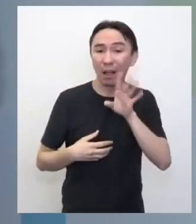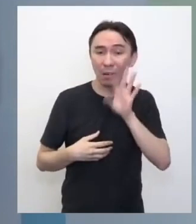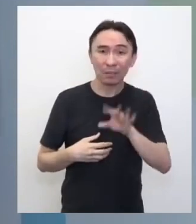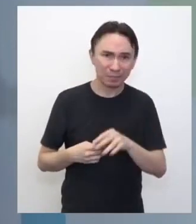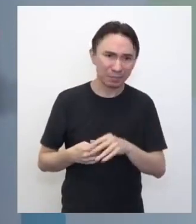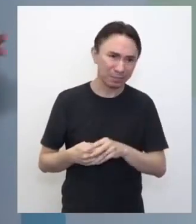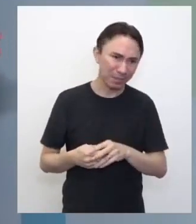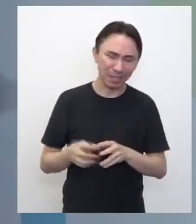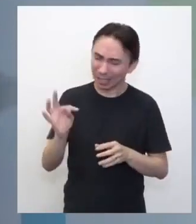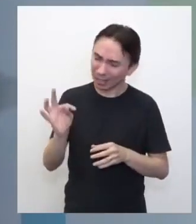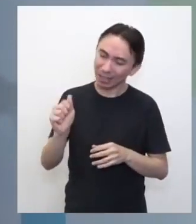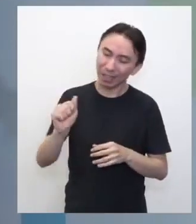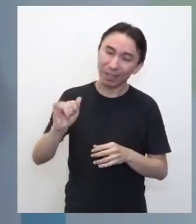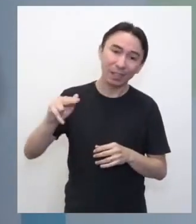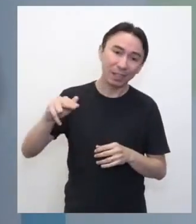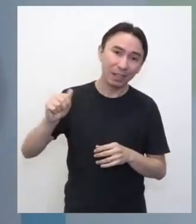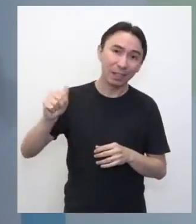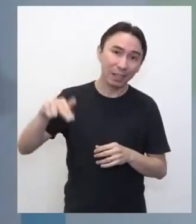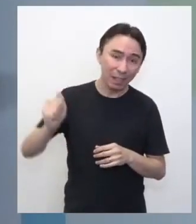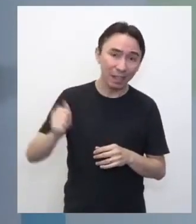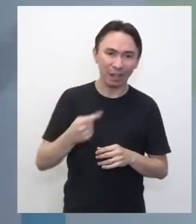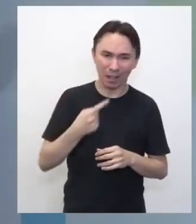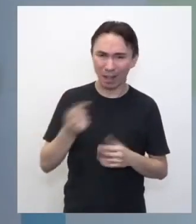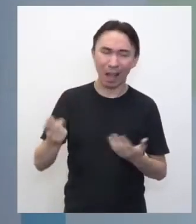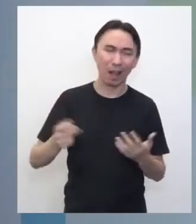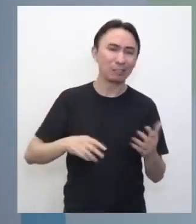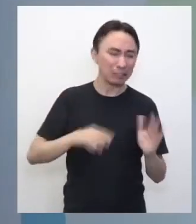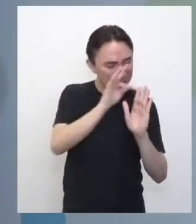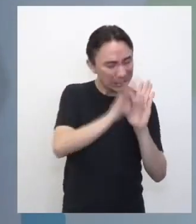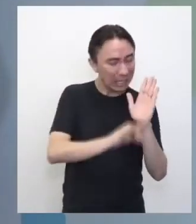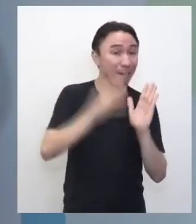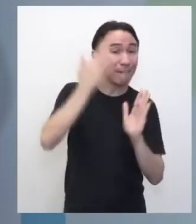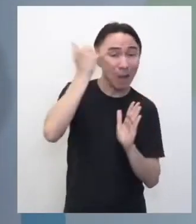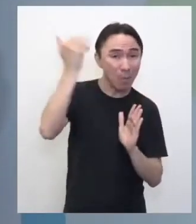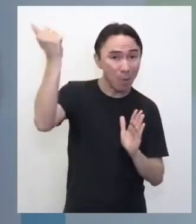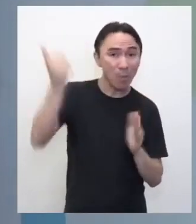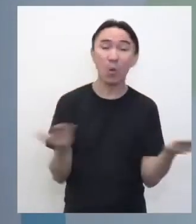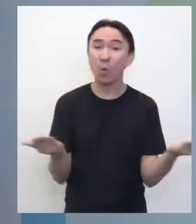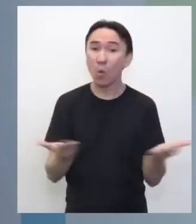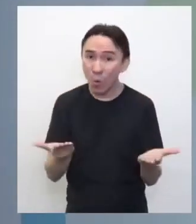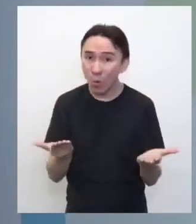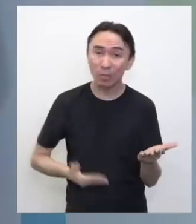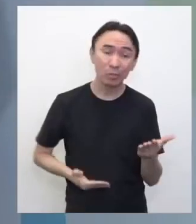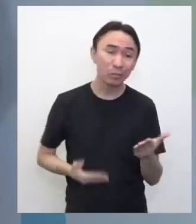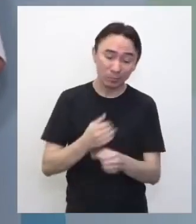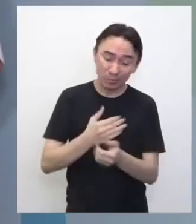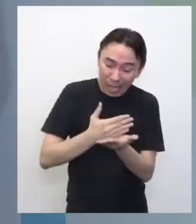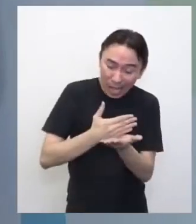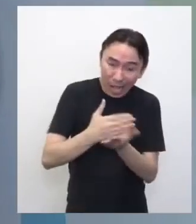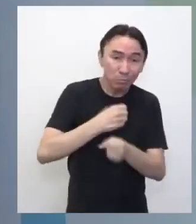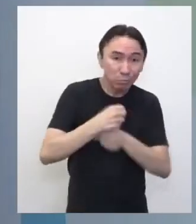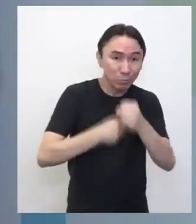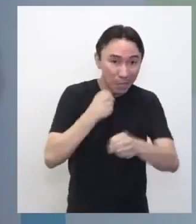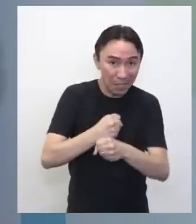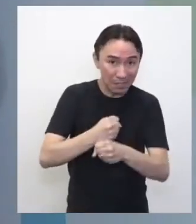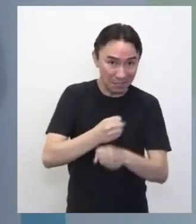É um texto famosíssimo e como nós estamos começando hoje o nosso ano, terceira série, vamos trazer para vocês